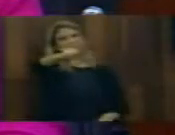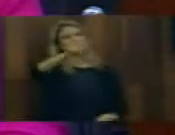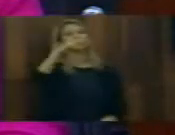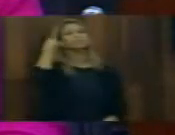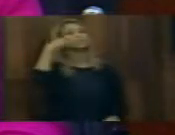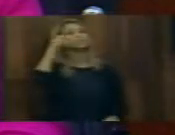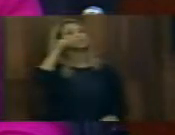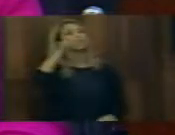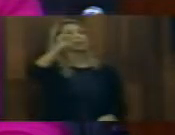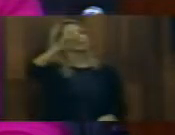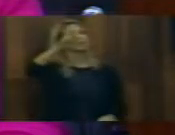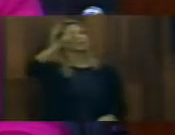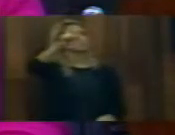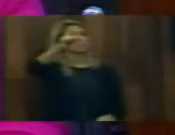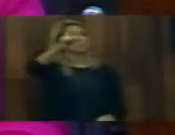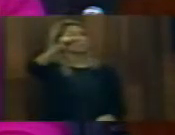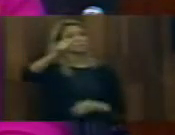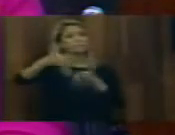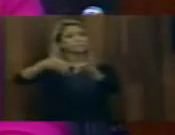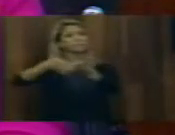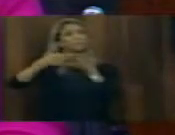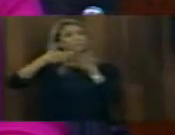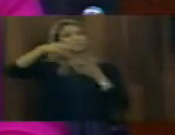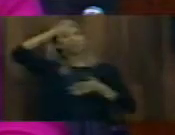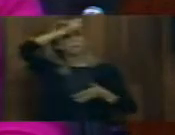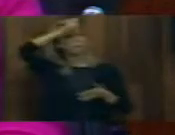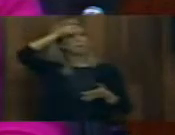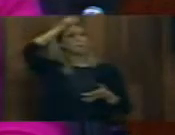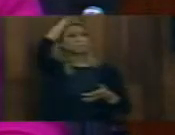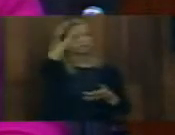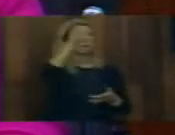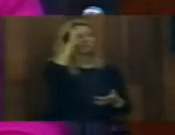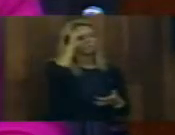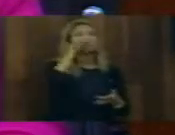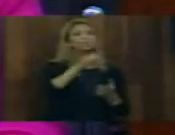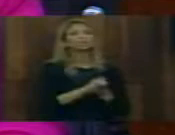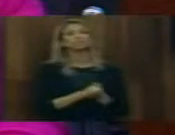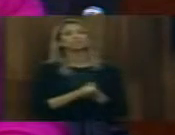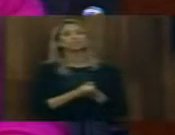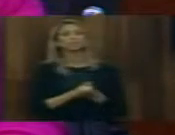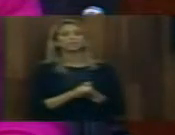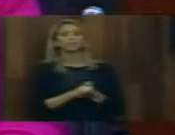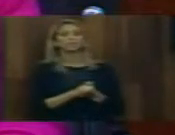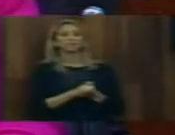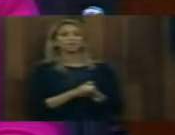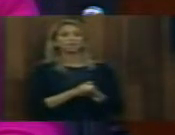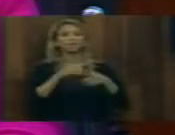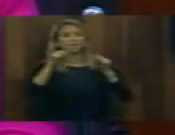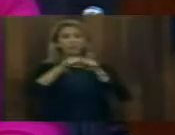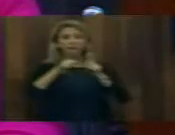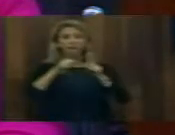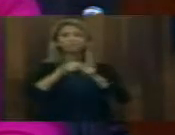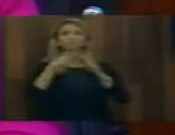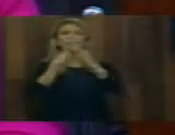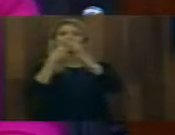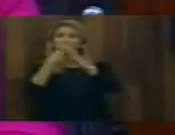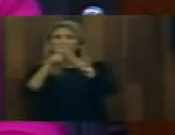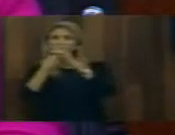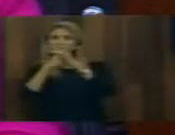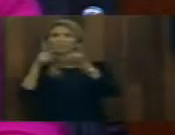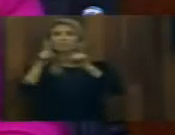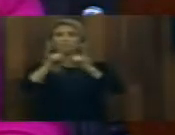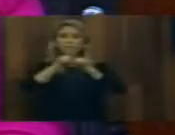Alexandra dos Santos Codesso, solicita o excelentíssimo senhor prefeito a revitalização do Shopping dos Biquínis no bairro